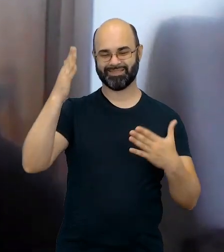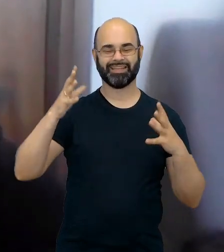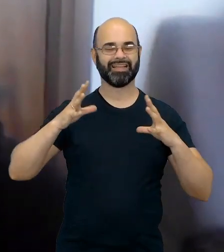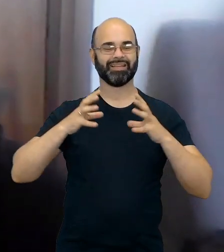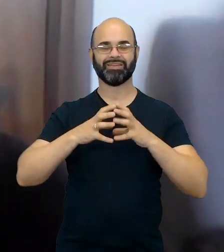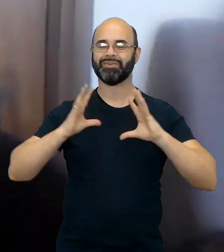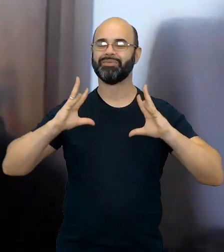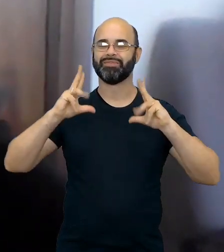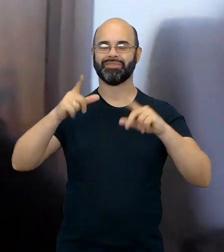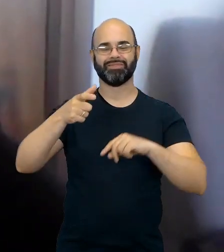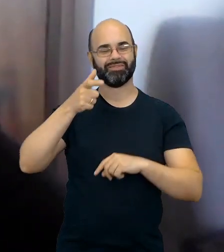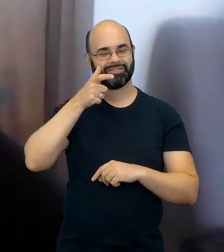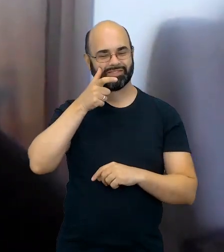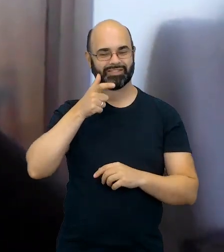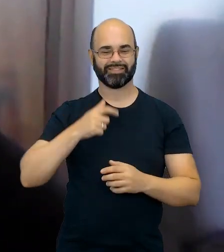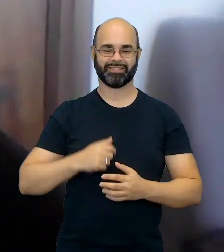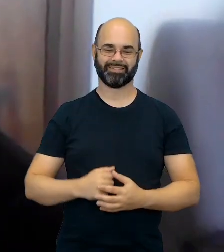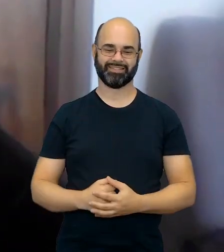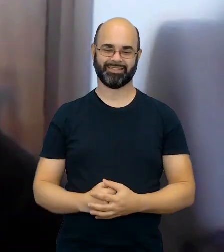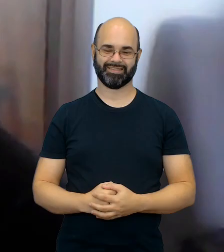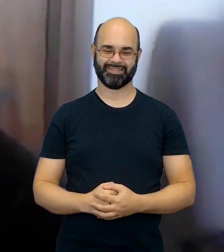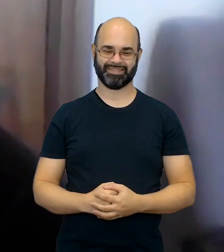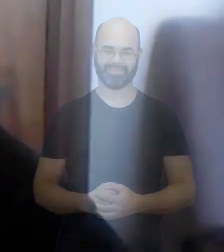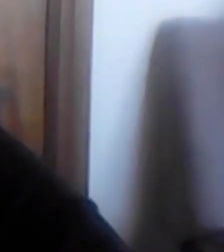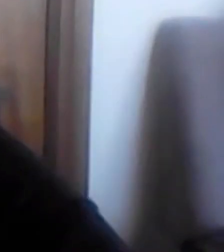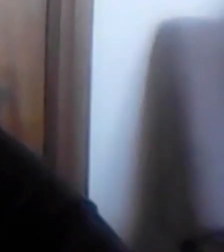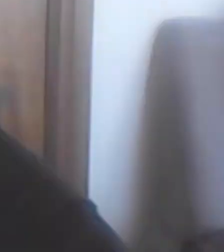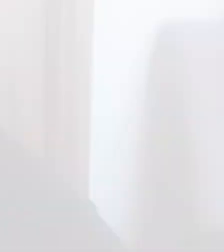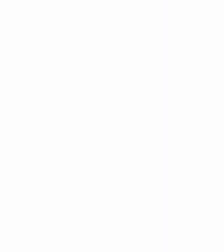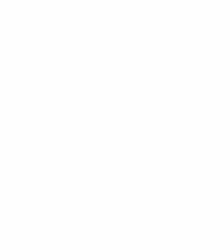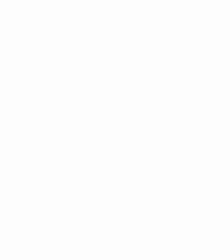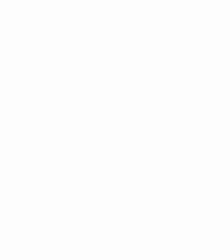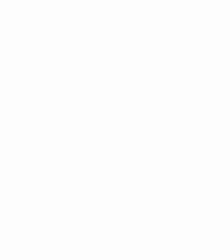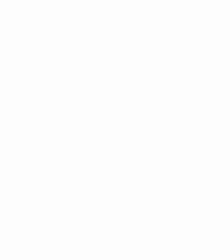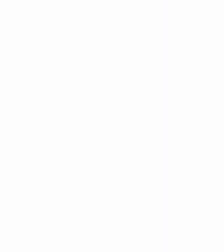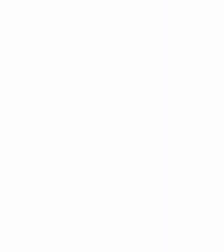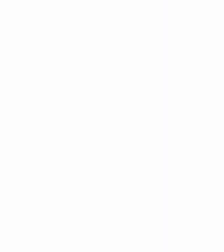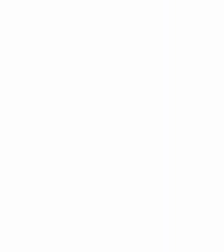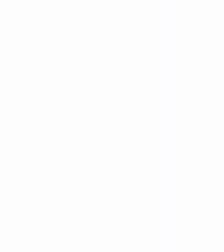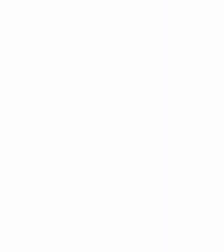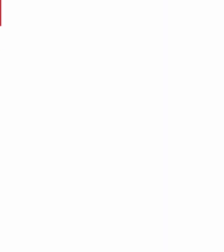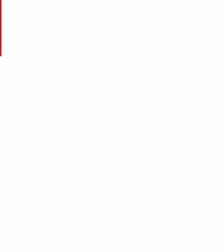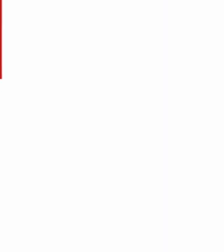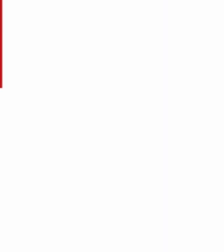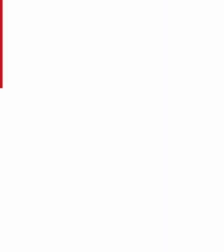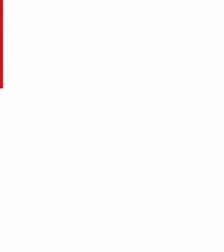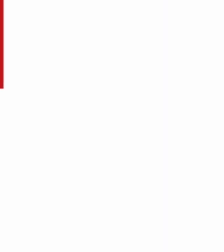aí que nos assistiram.